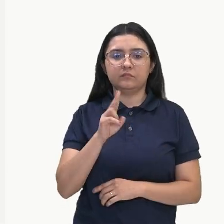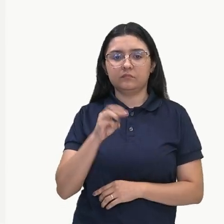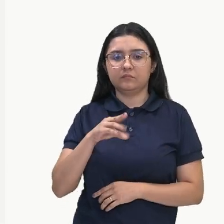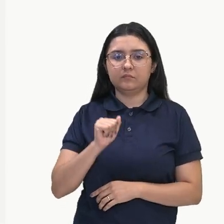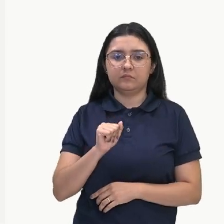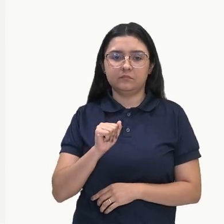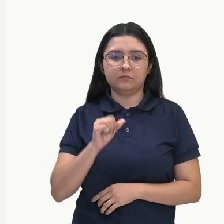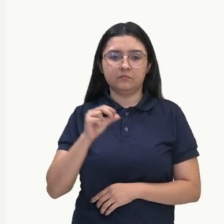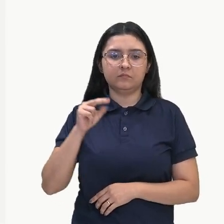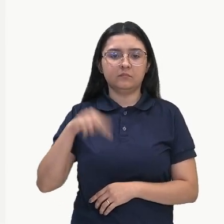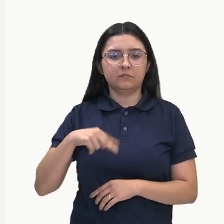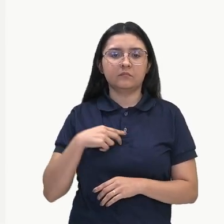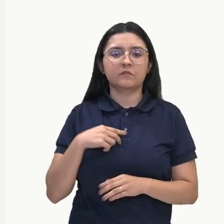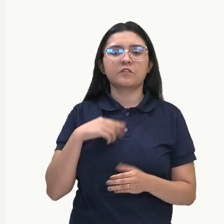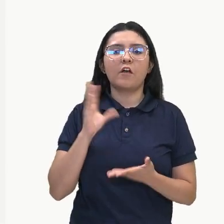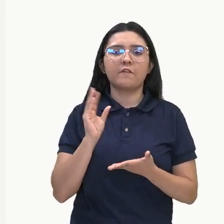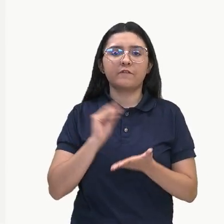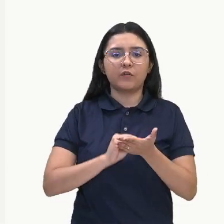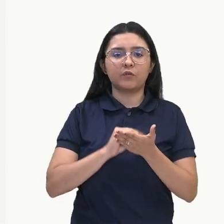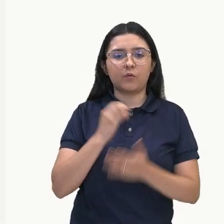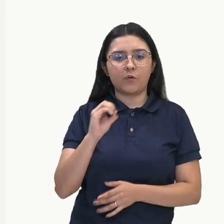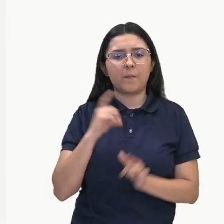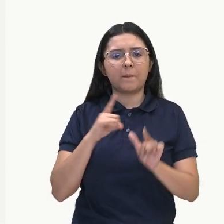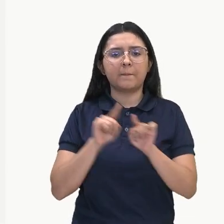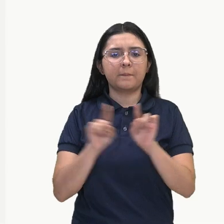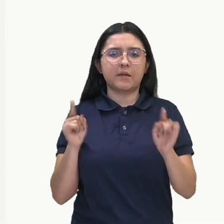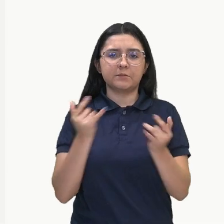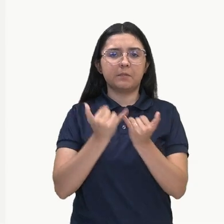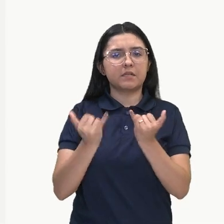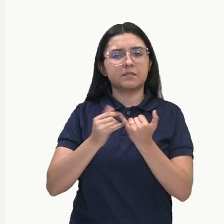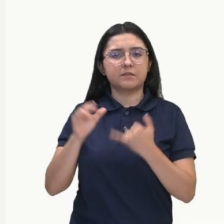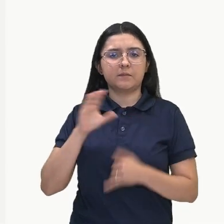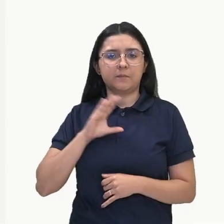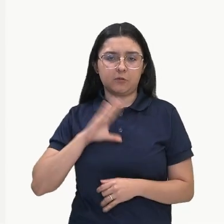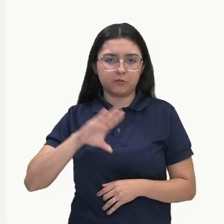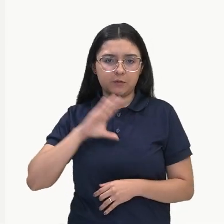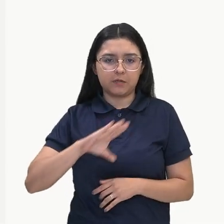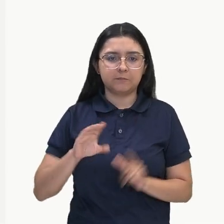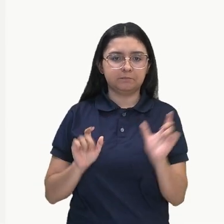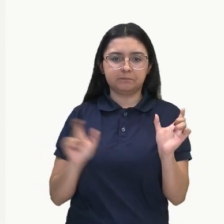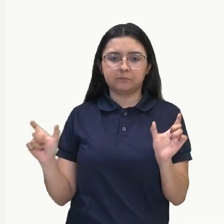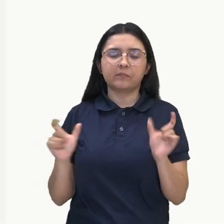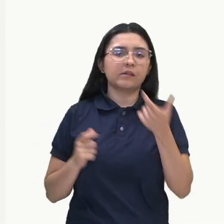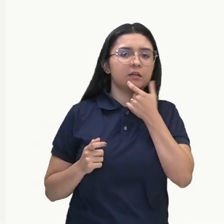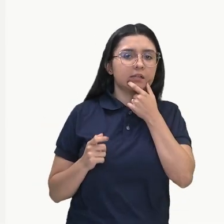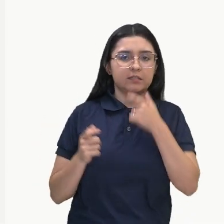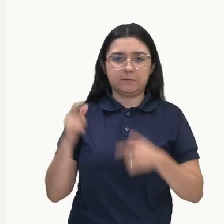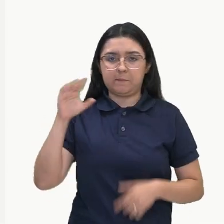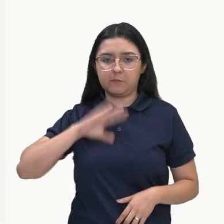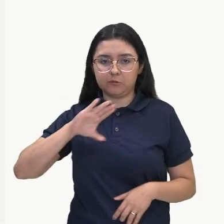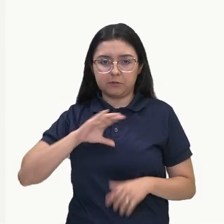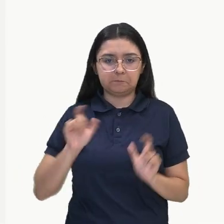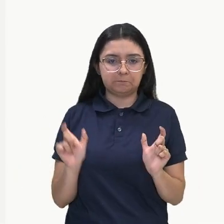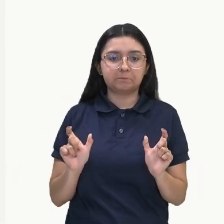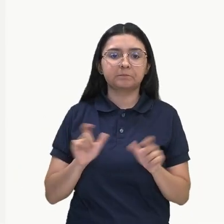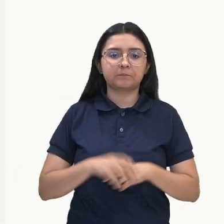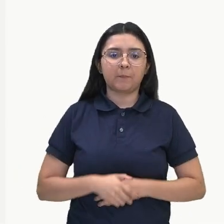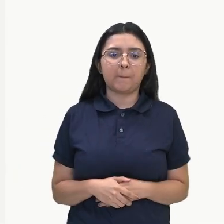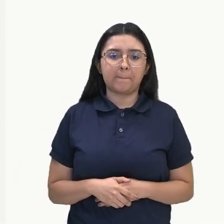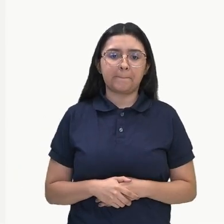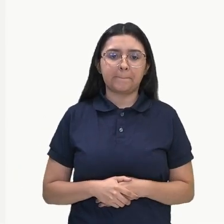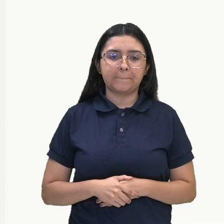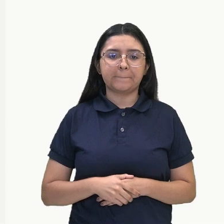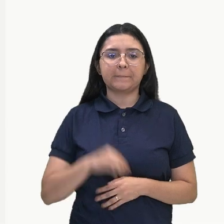o O, né? Mas bem parecido, praticamente toda a letra, né? Toda a palavra, perdão. Humano, material,